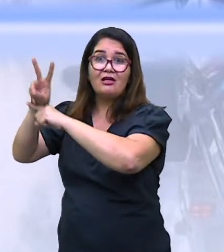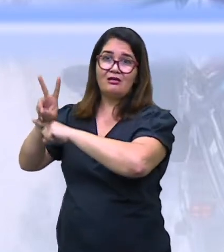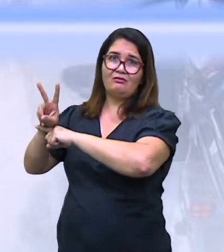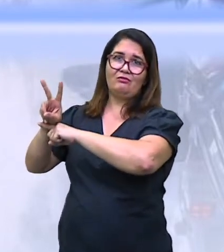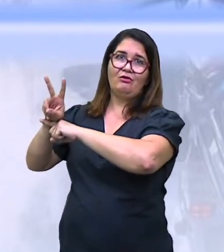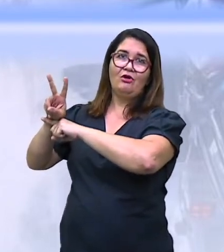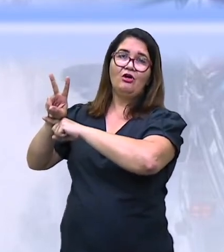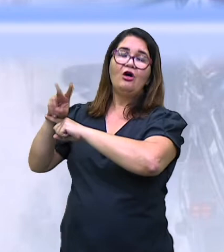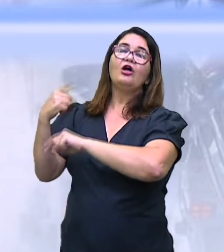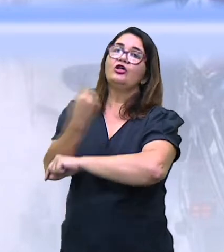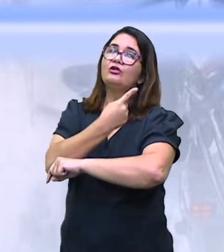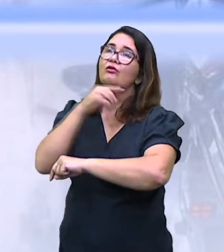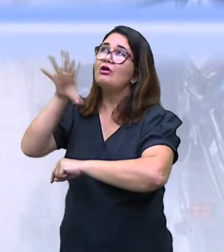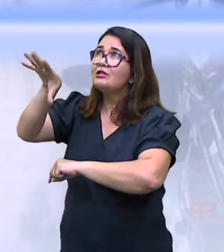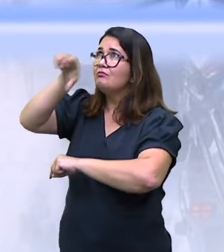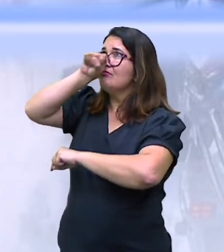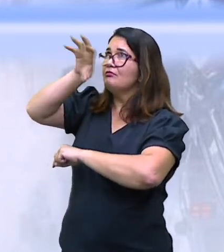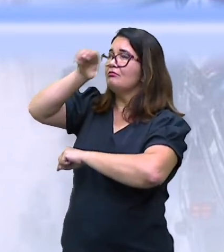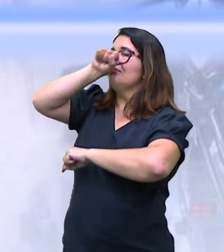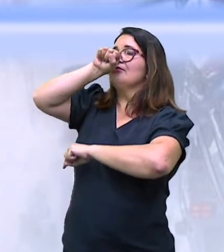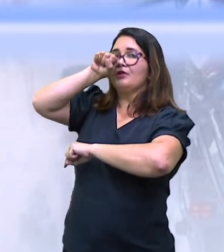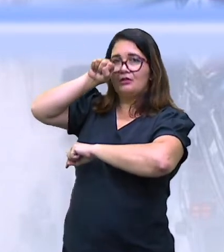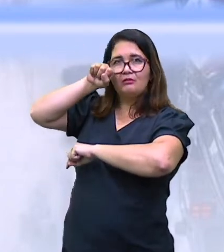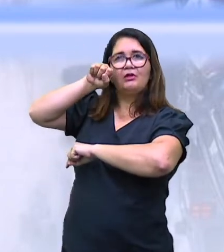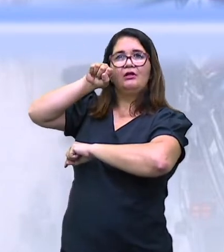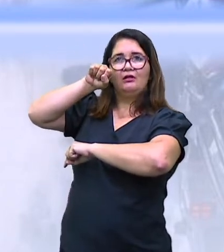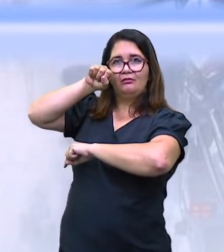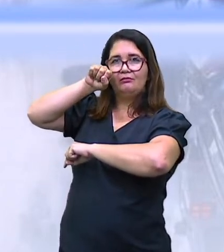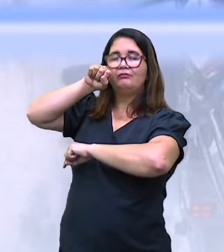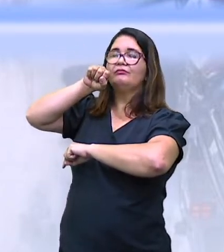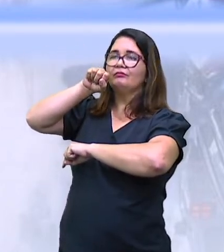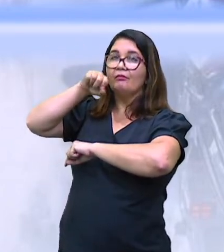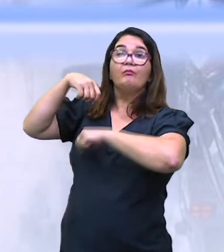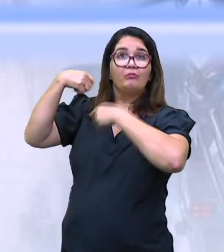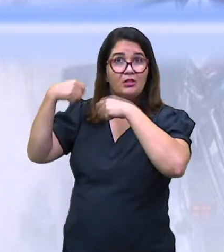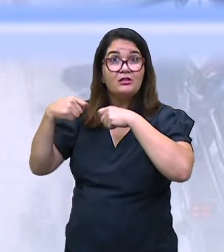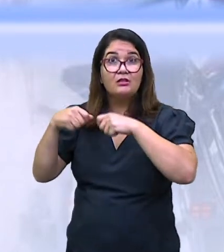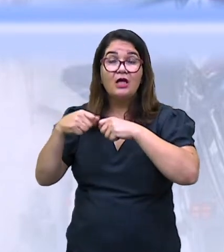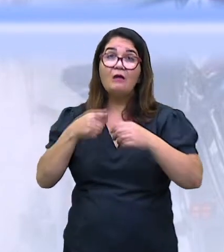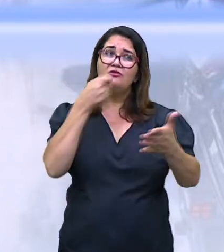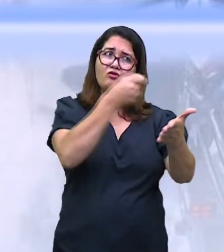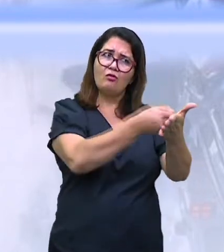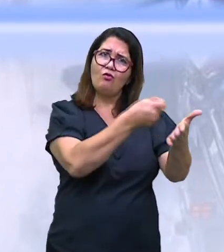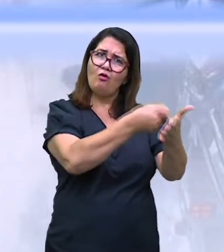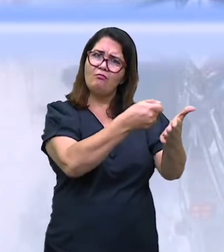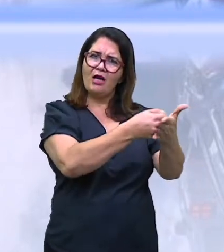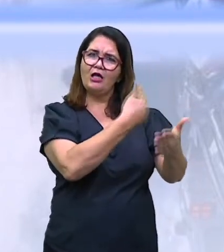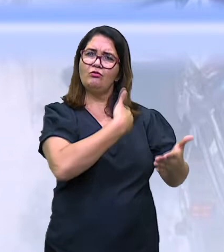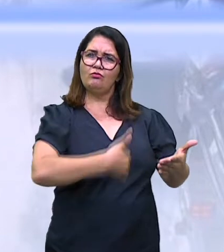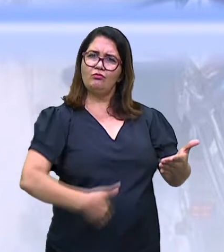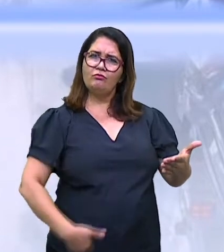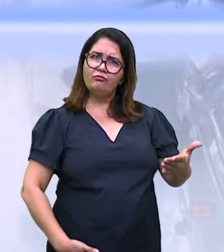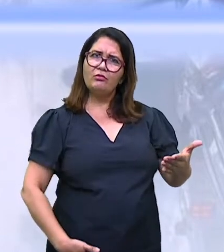saber cobrar dos nossos representantes, né, a questão da qualidade do